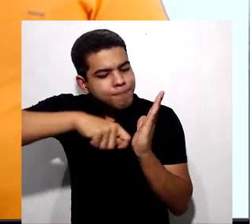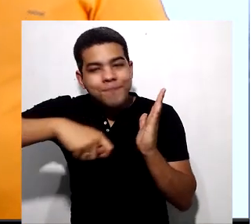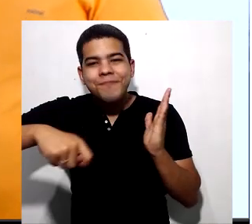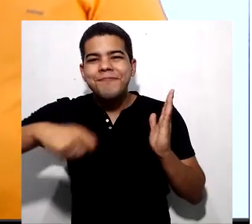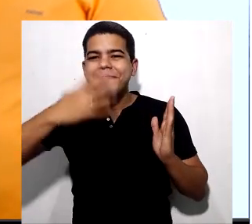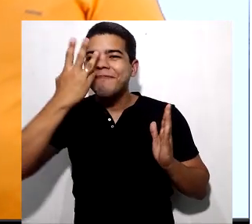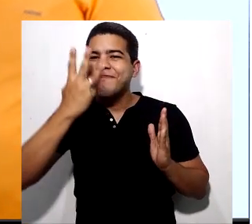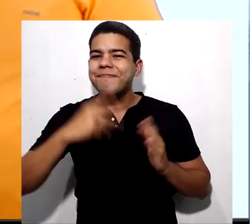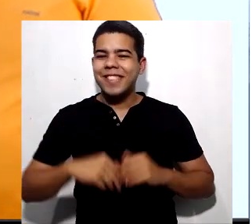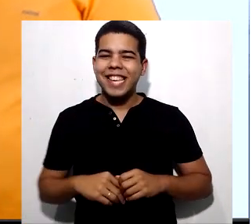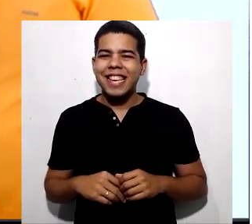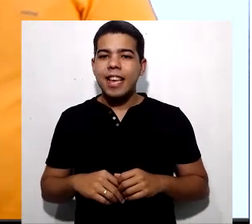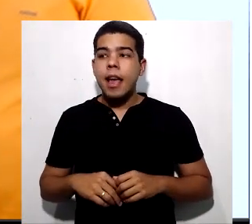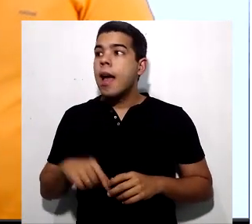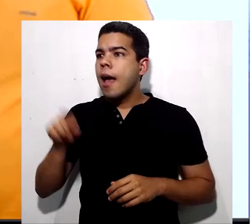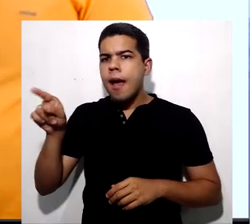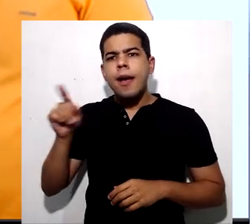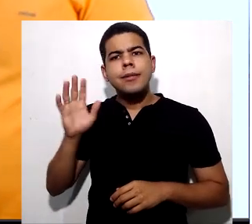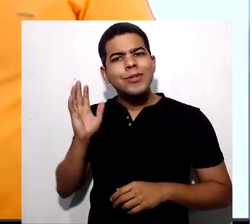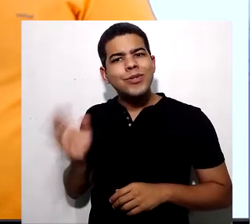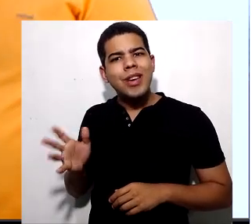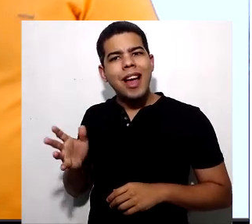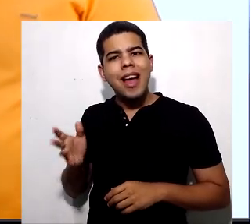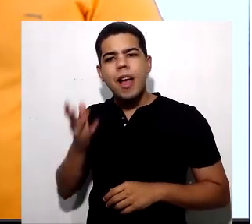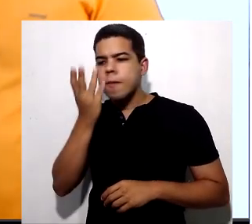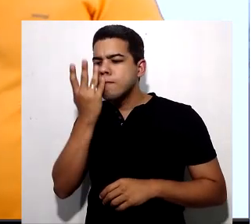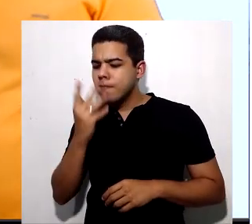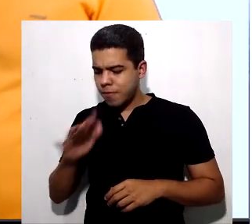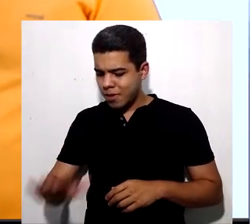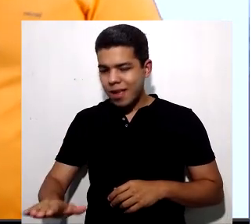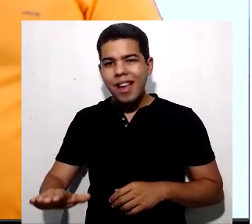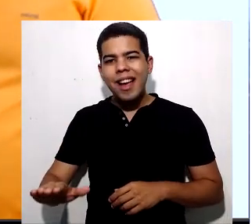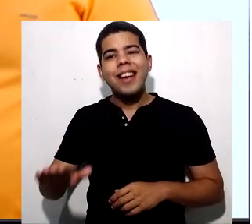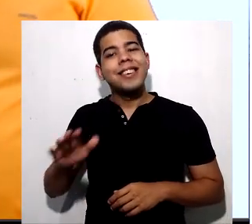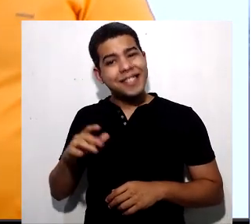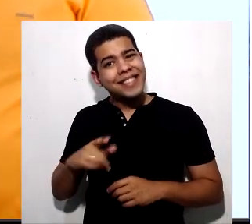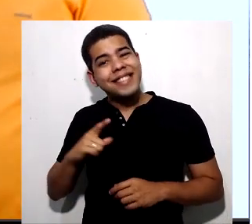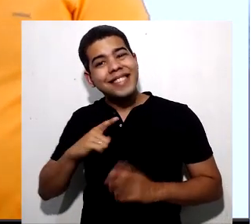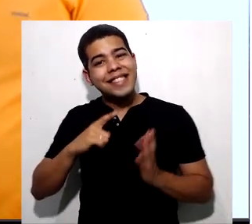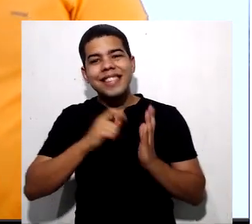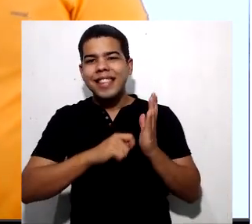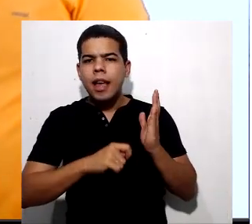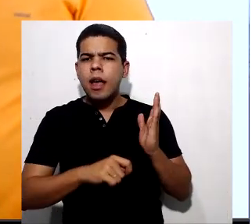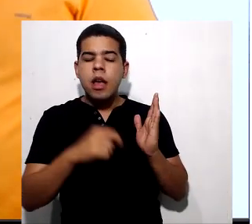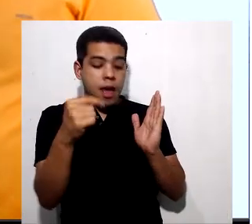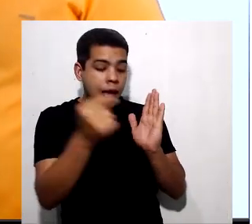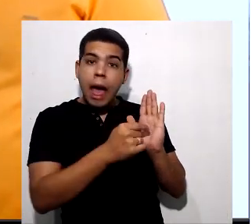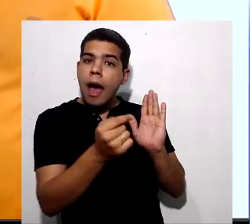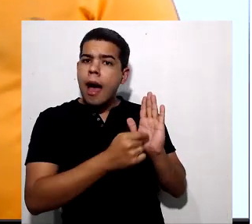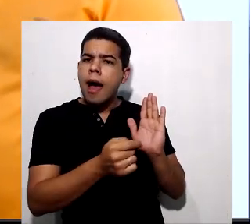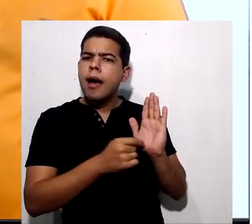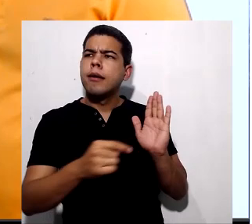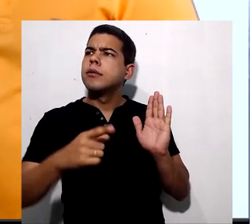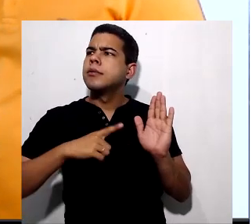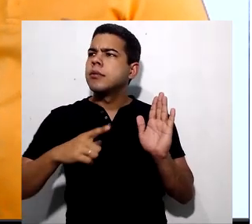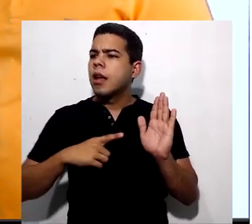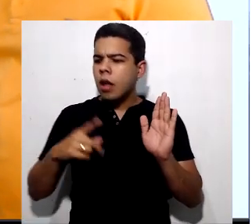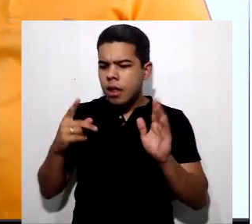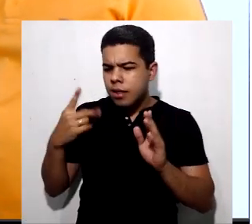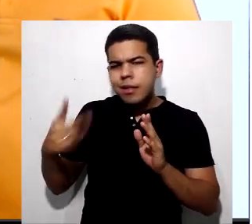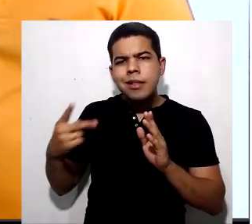interessante, vejam só, ela já escrevia contos e mandava para os jornais. E eram contos que já traziam